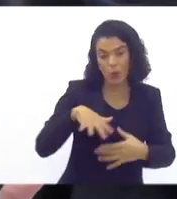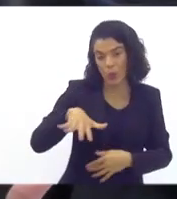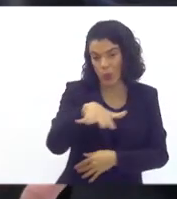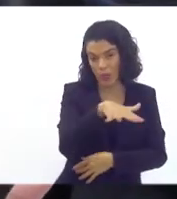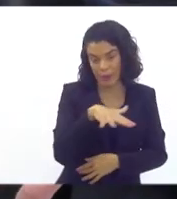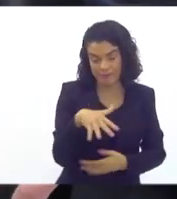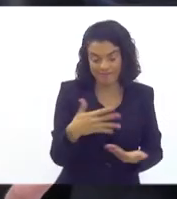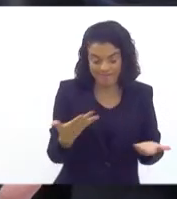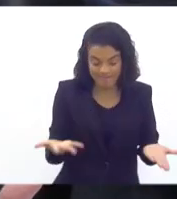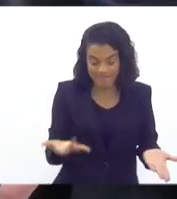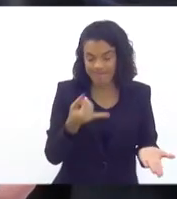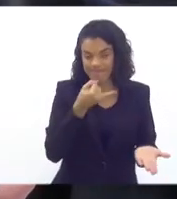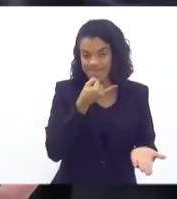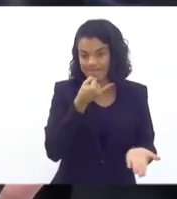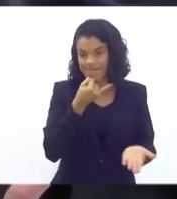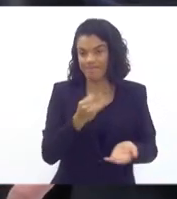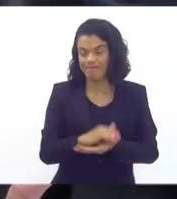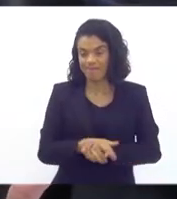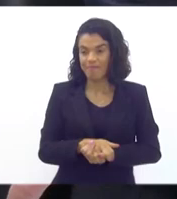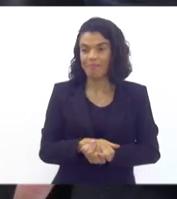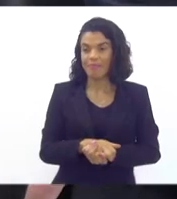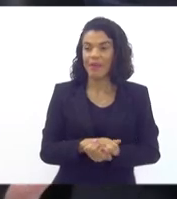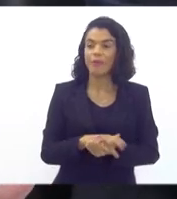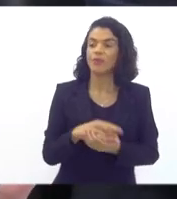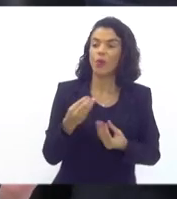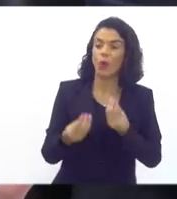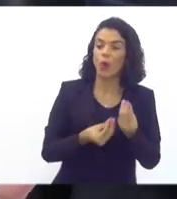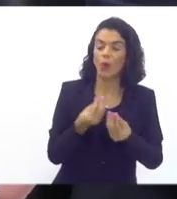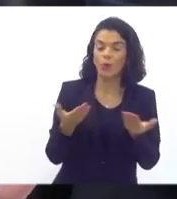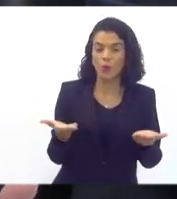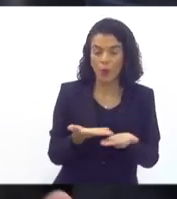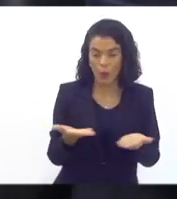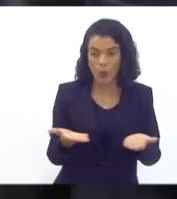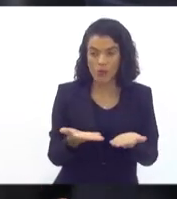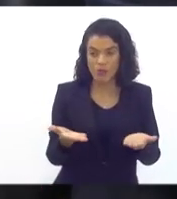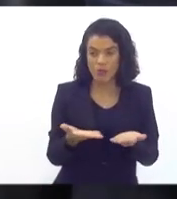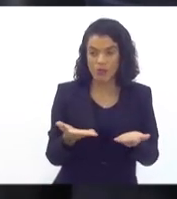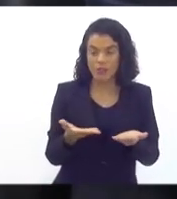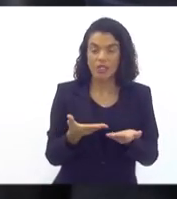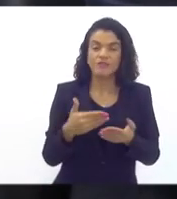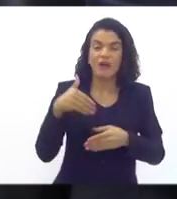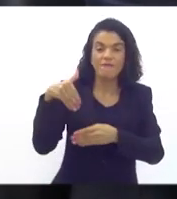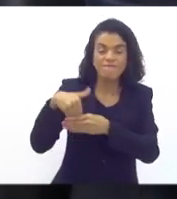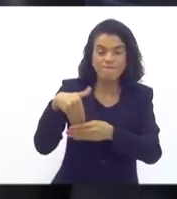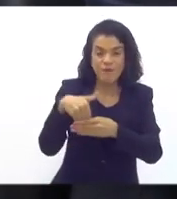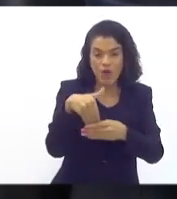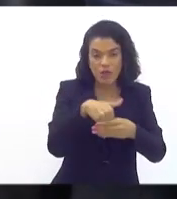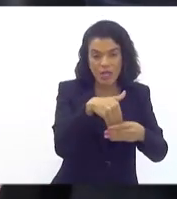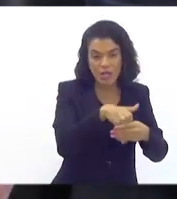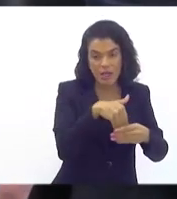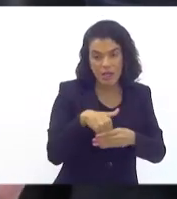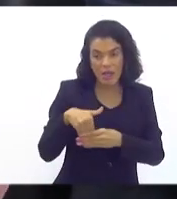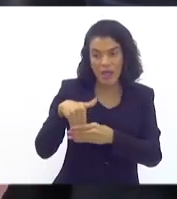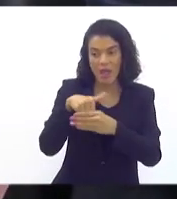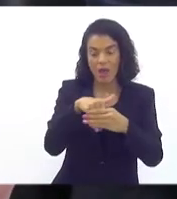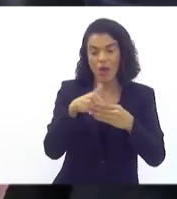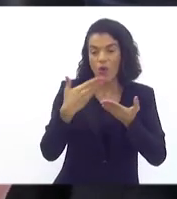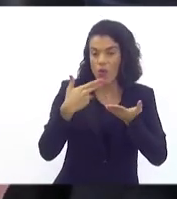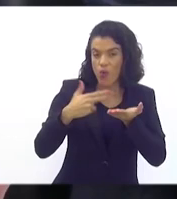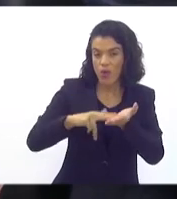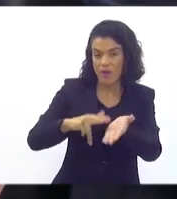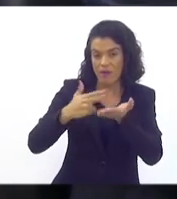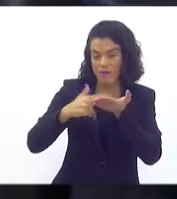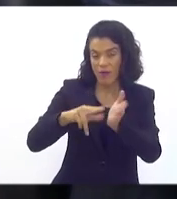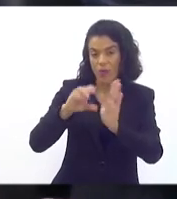localidade então diante disso como a gente vai hoje deliberar aqui o envio de